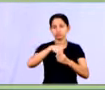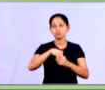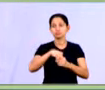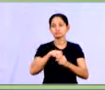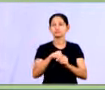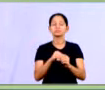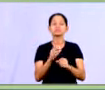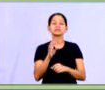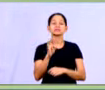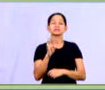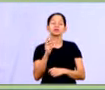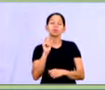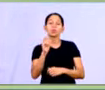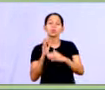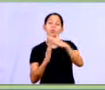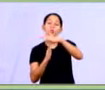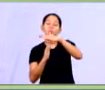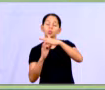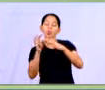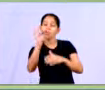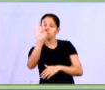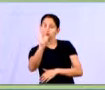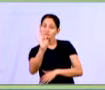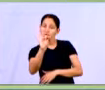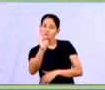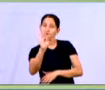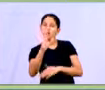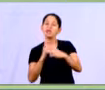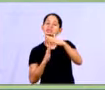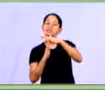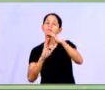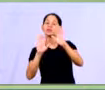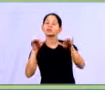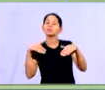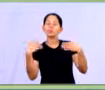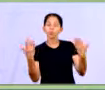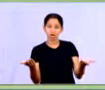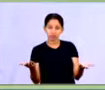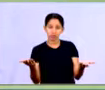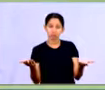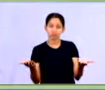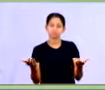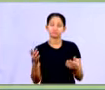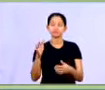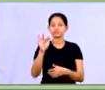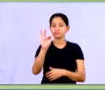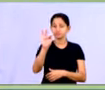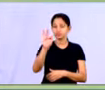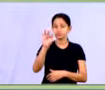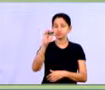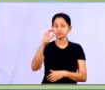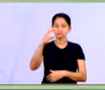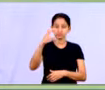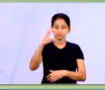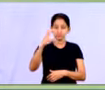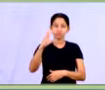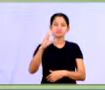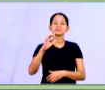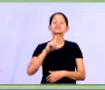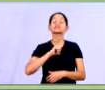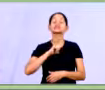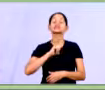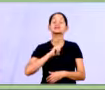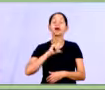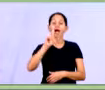O T vai significar o período do investimento, quanto tempo ficou investido. O FC, no caso, é o fluxo de